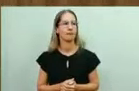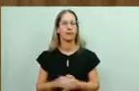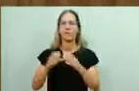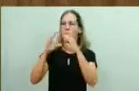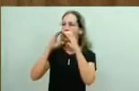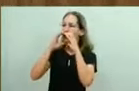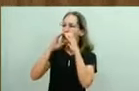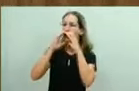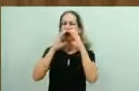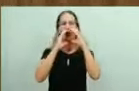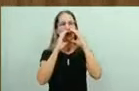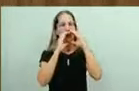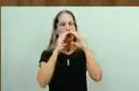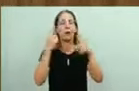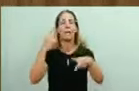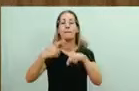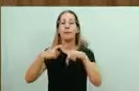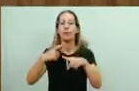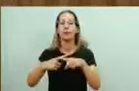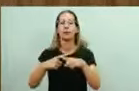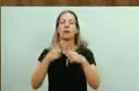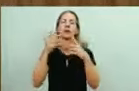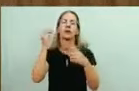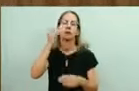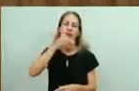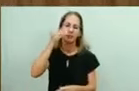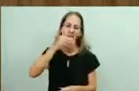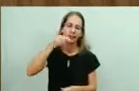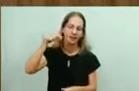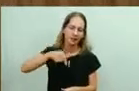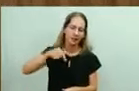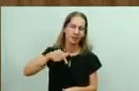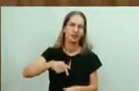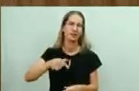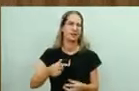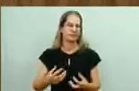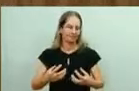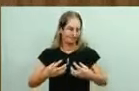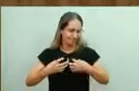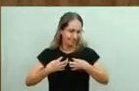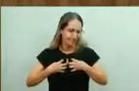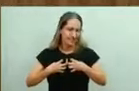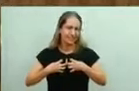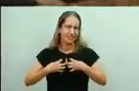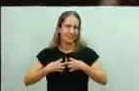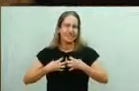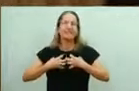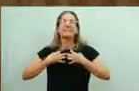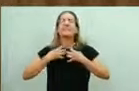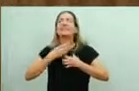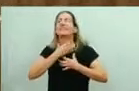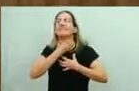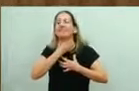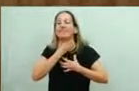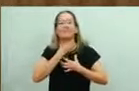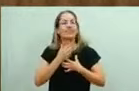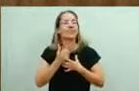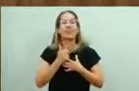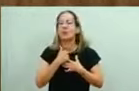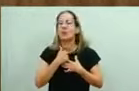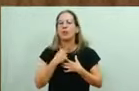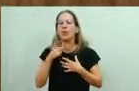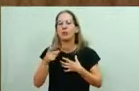ou grita. É porque a gente não aguenta mais estar aqui dentro, entranhado. O grito que a gente não pode dar dentro